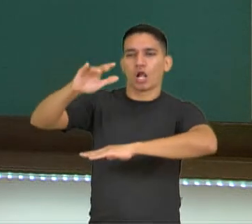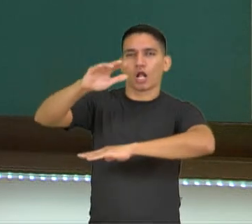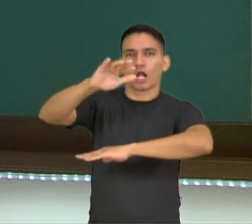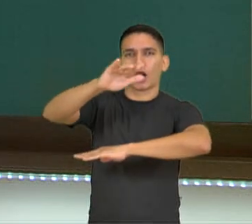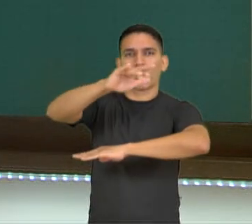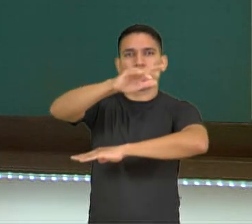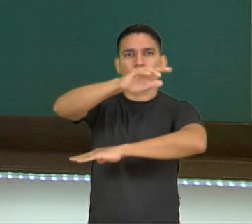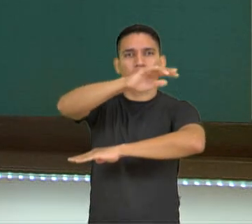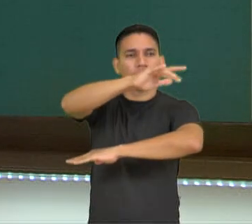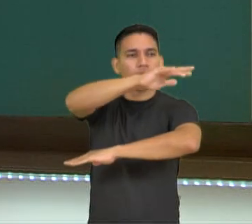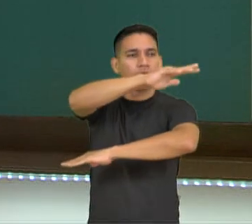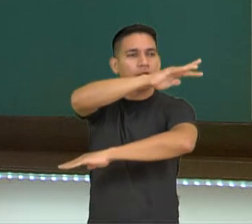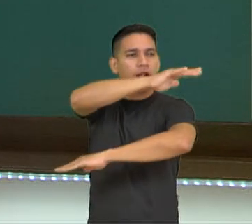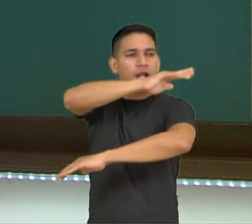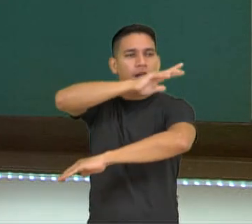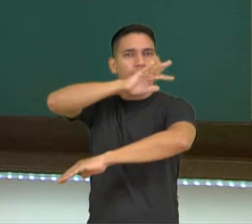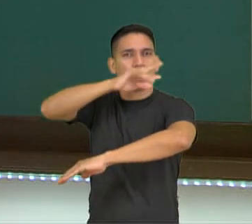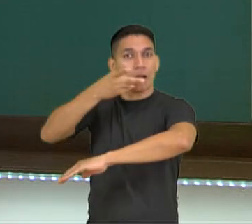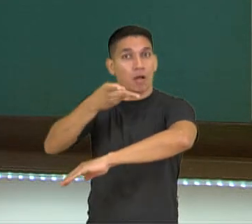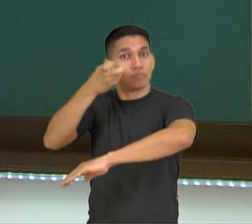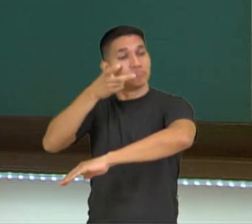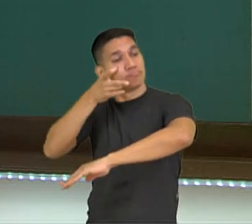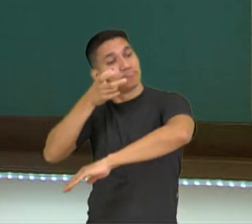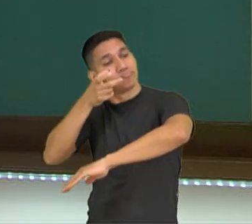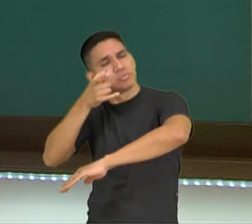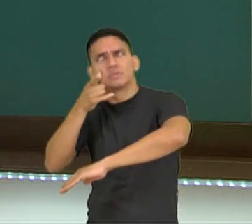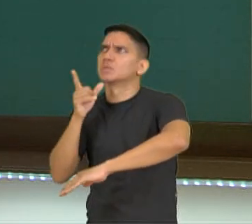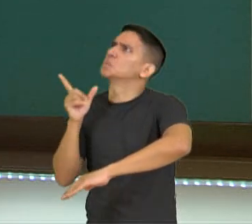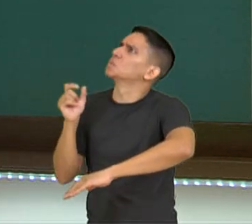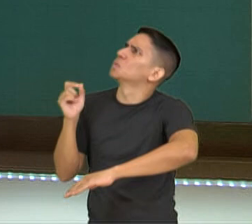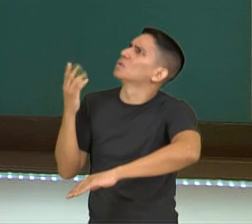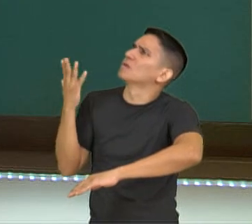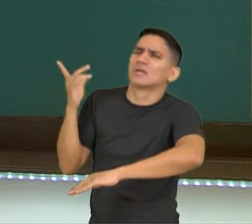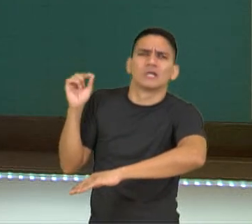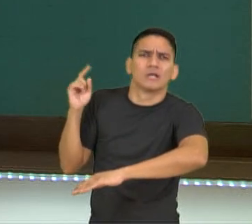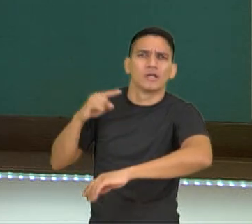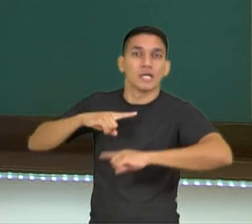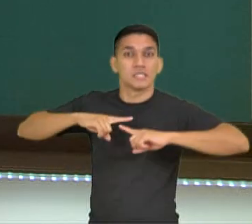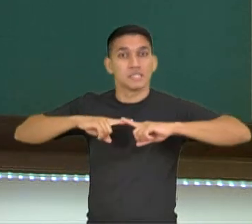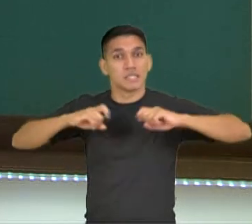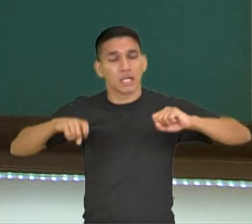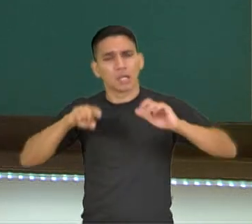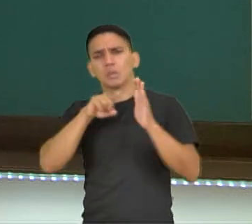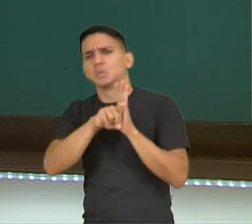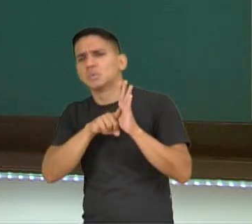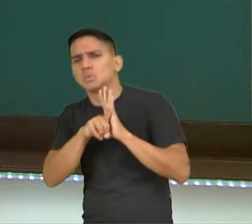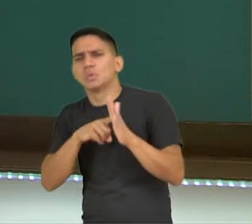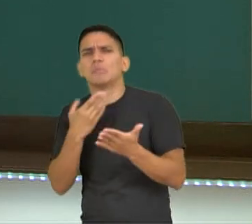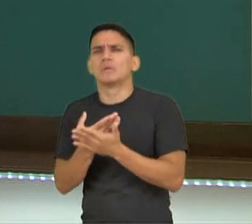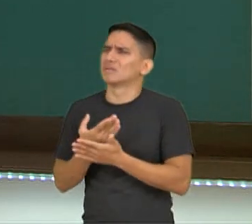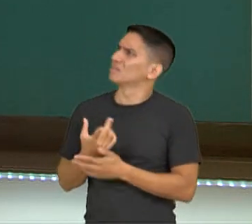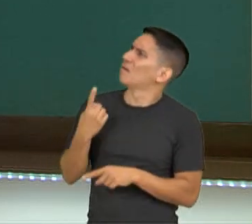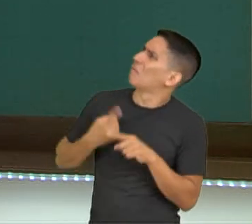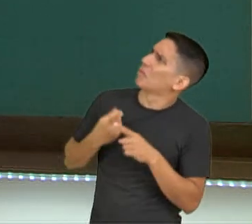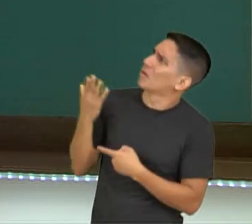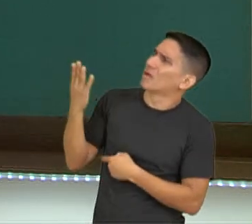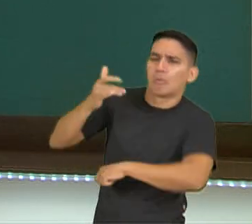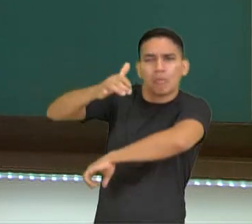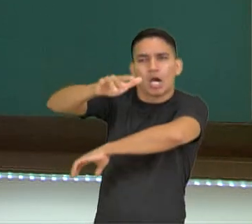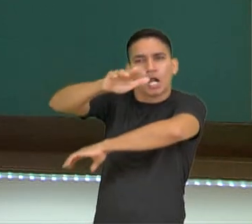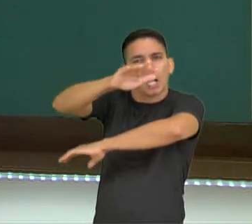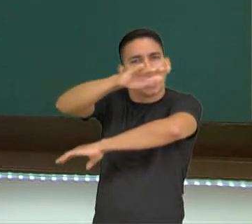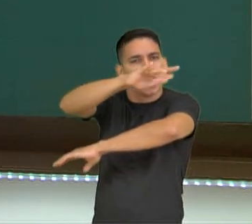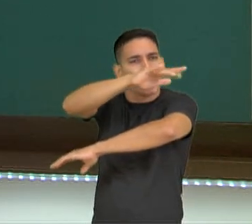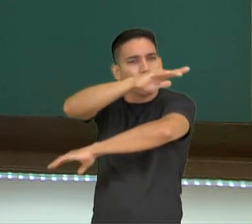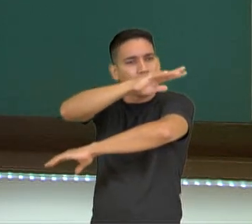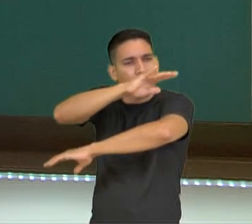Você observa. E aquilo, você questiona, né? Os cientistas e nós mesmos, nós questionamos o porquê daquilo, tá?